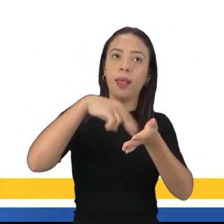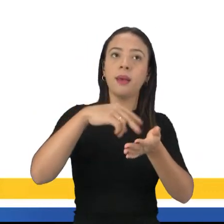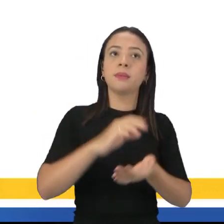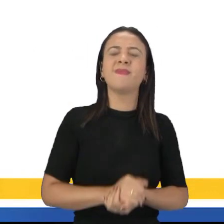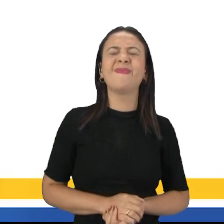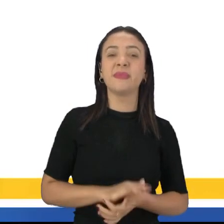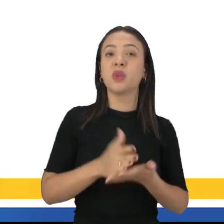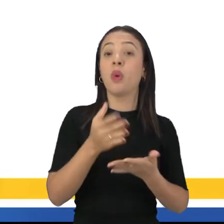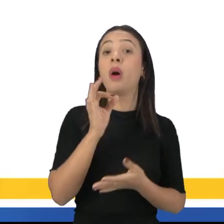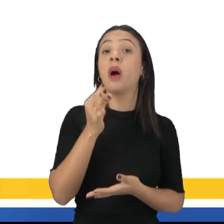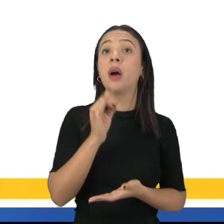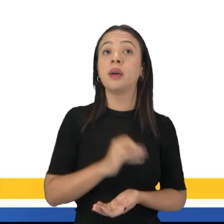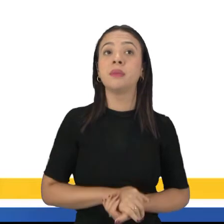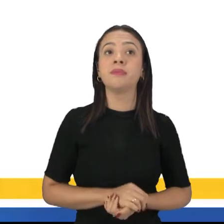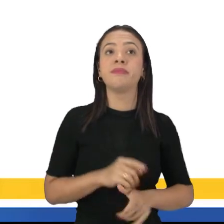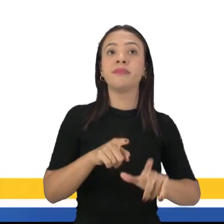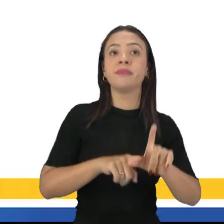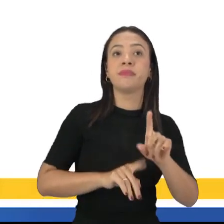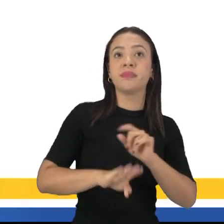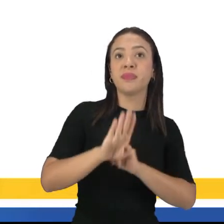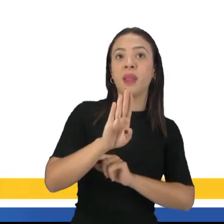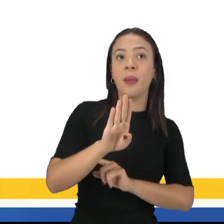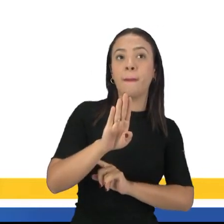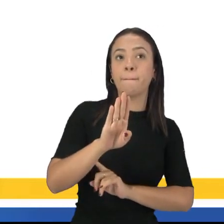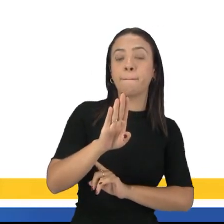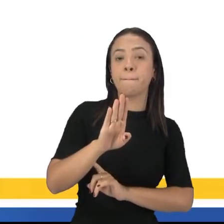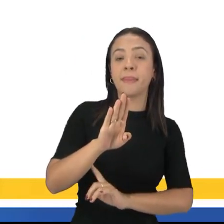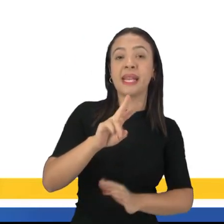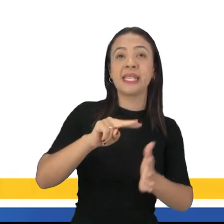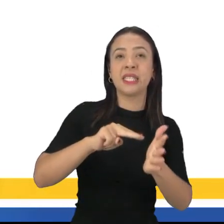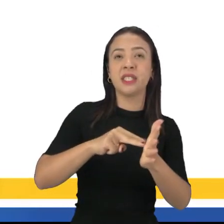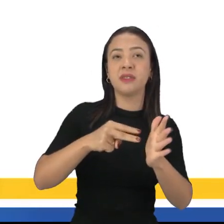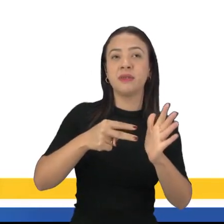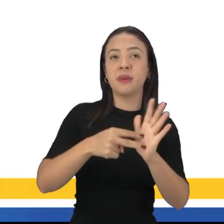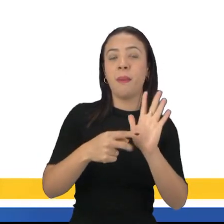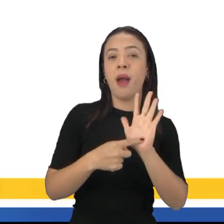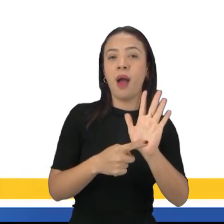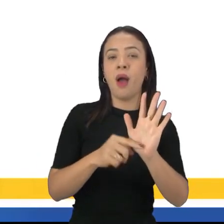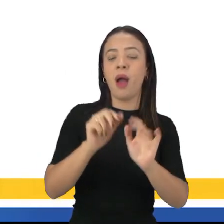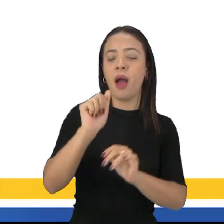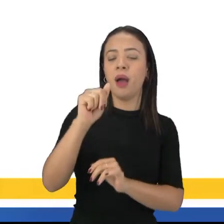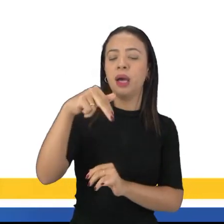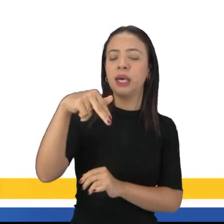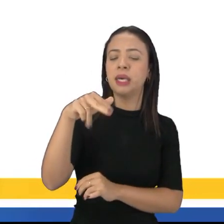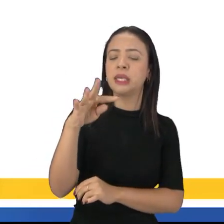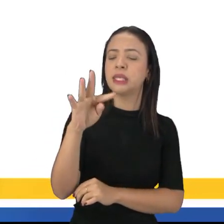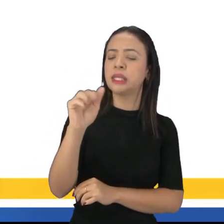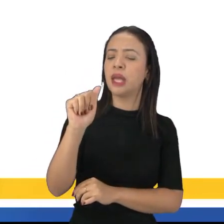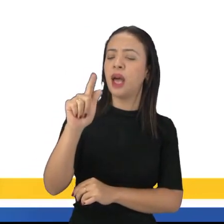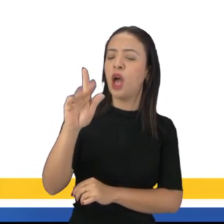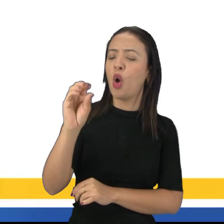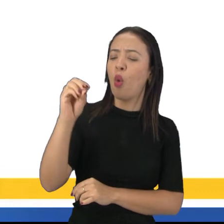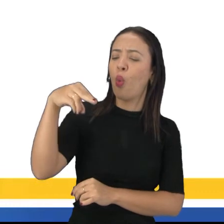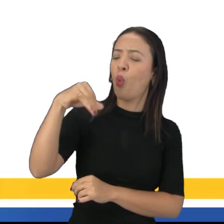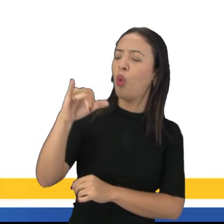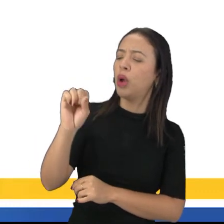Qual é que responde? A existência é marcada por antagonismo. Aí você vai lá e pensa, meu Deus, o que é